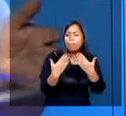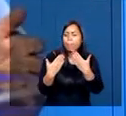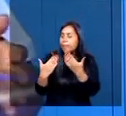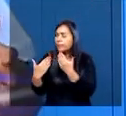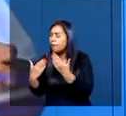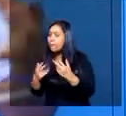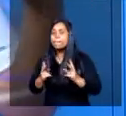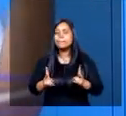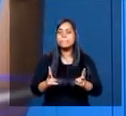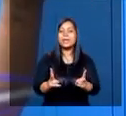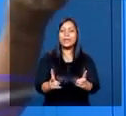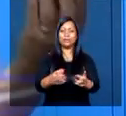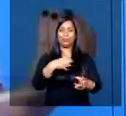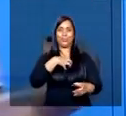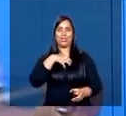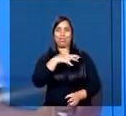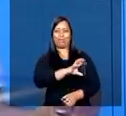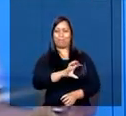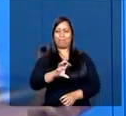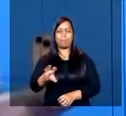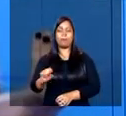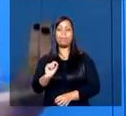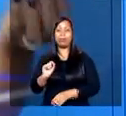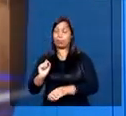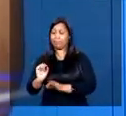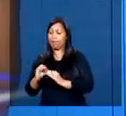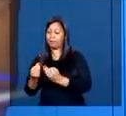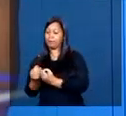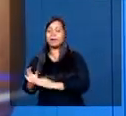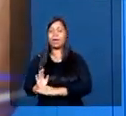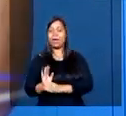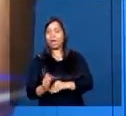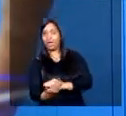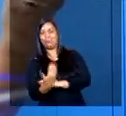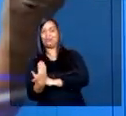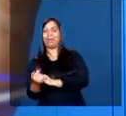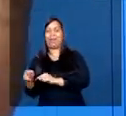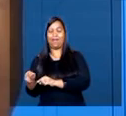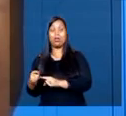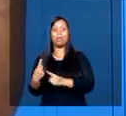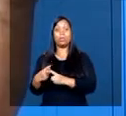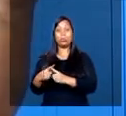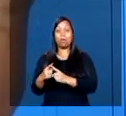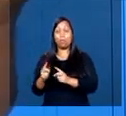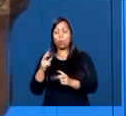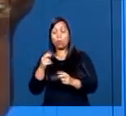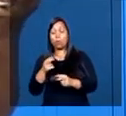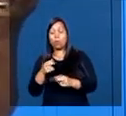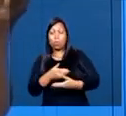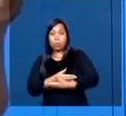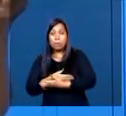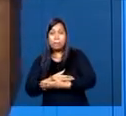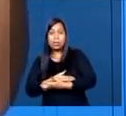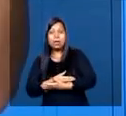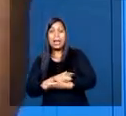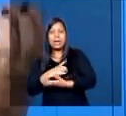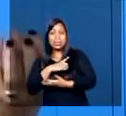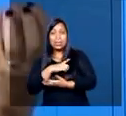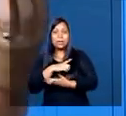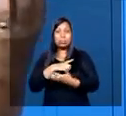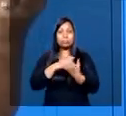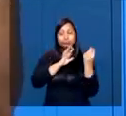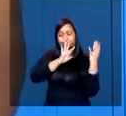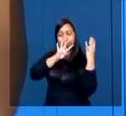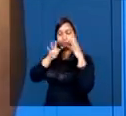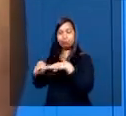com uma mesma linguagem, para atender essa família. Então, o bebê tem um olhar, né, de todos os profissionais para